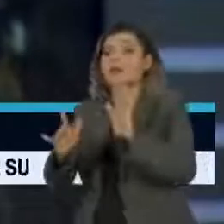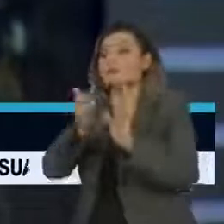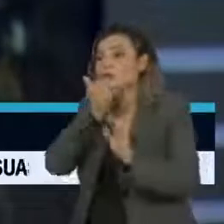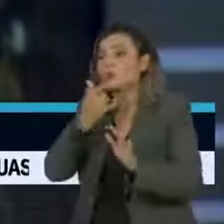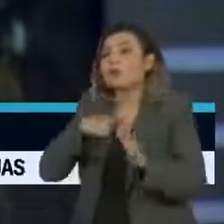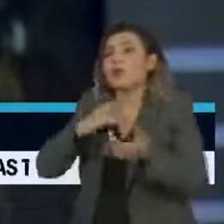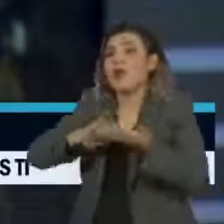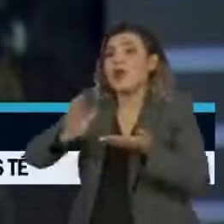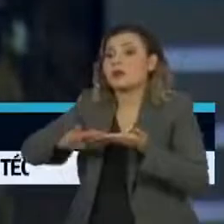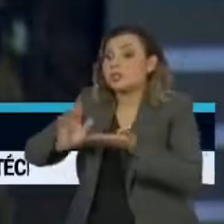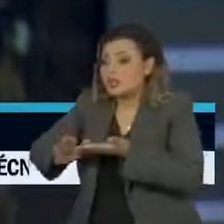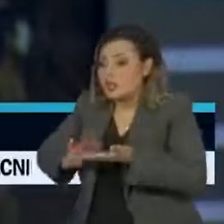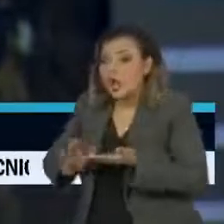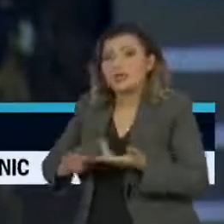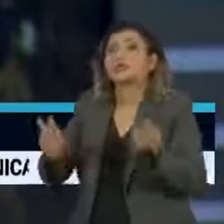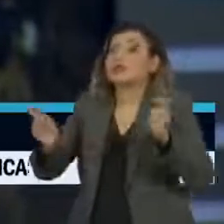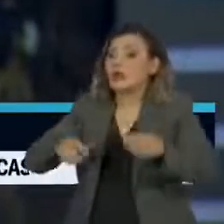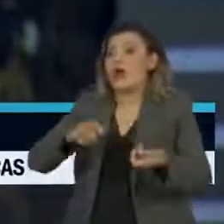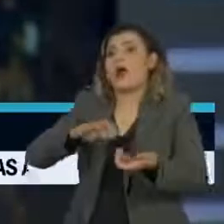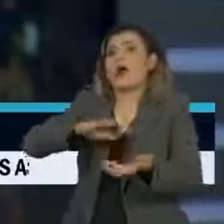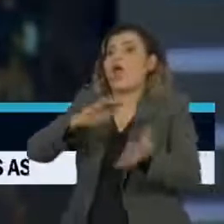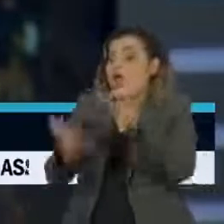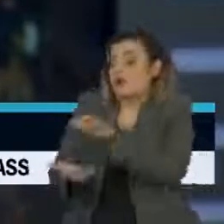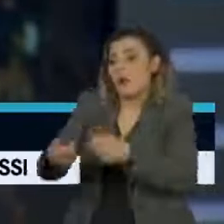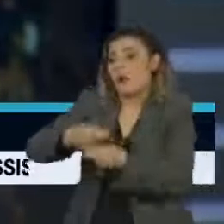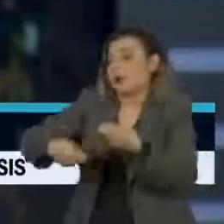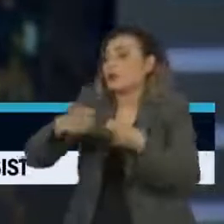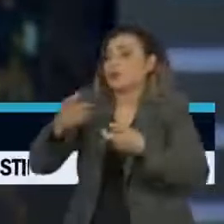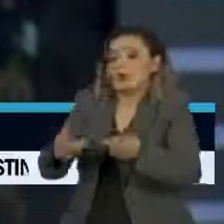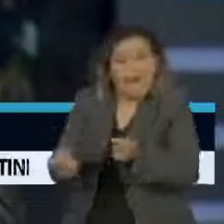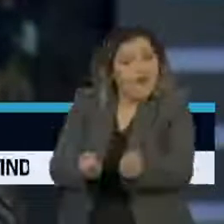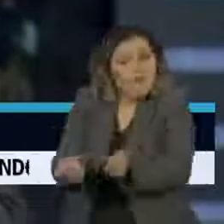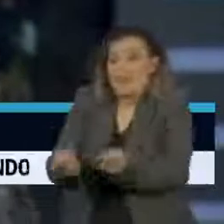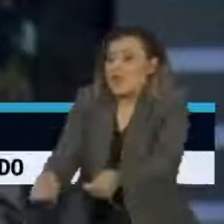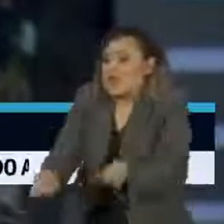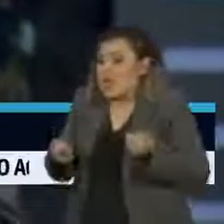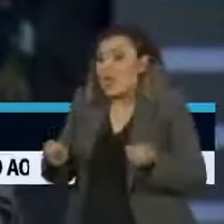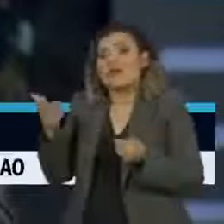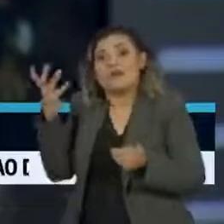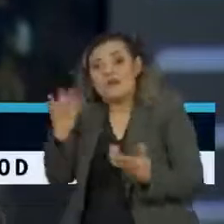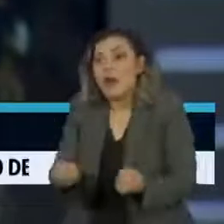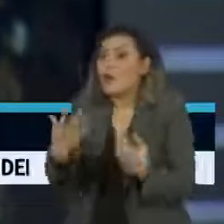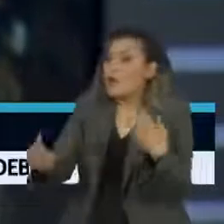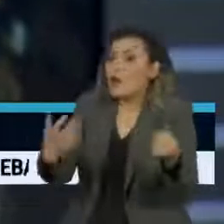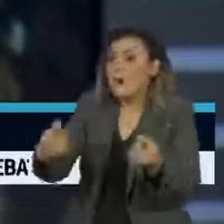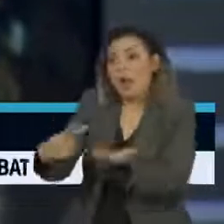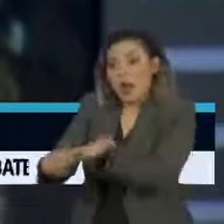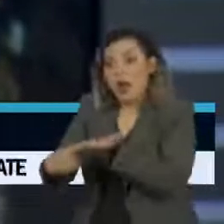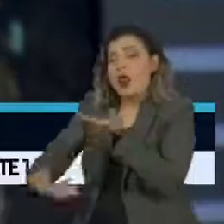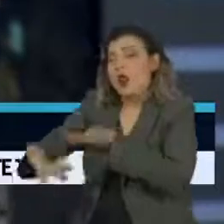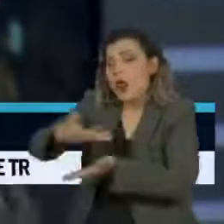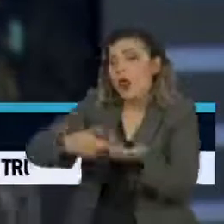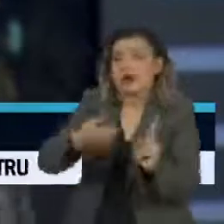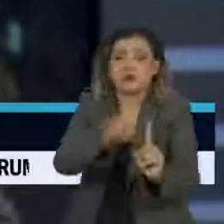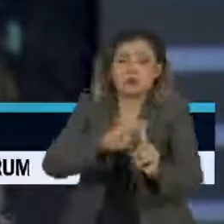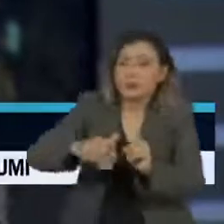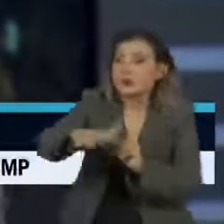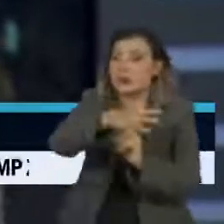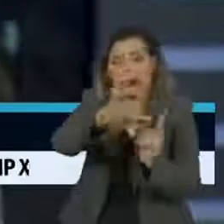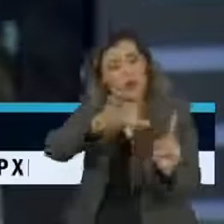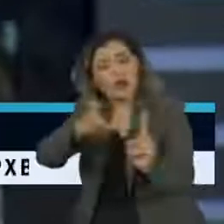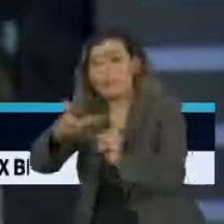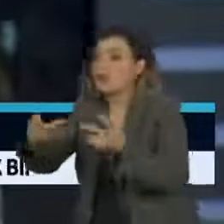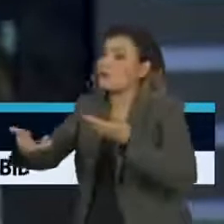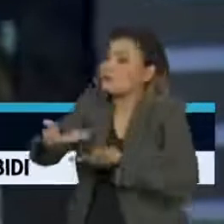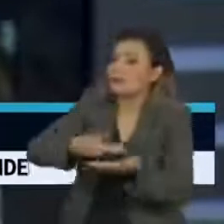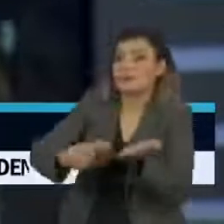nós temos gastos excepcionais, seja para o auxílio emergencial, seja pelos gastos de saúde, é o momento de fazer a barganha com a sociedade e dizer o seguinte: vamos ter